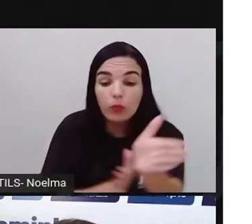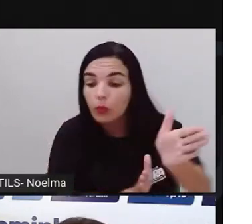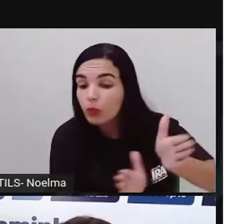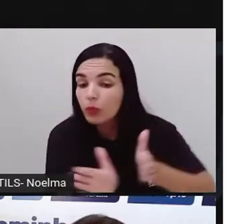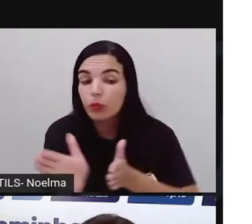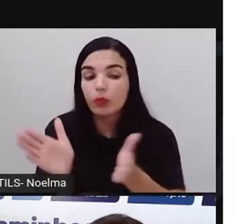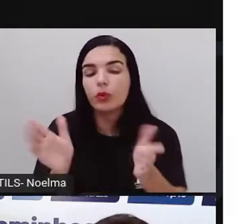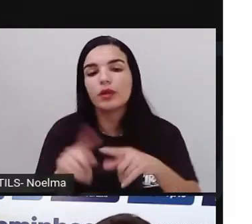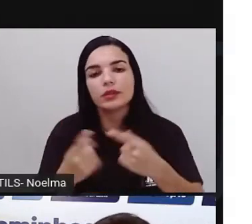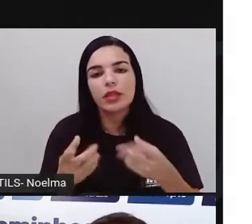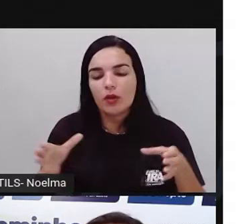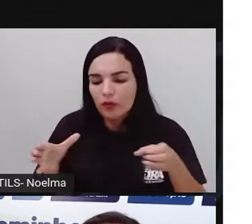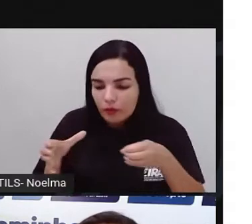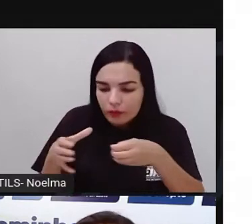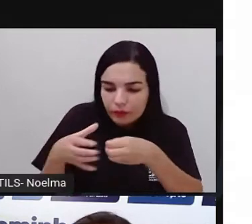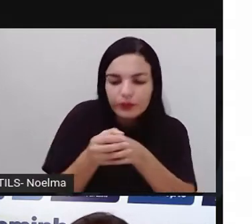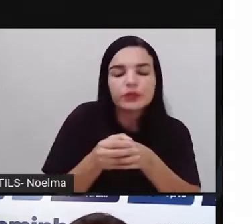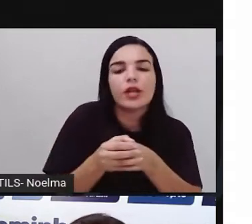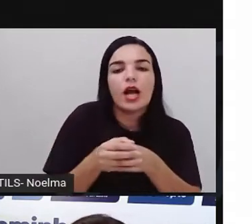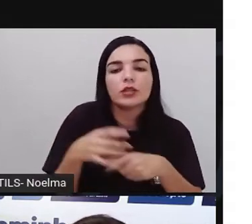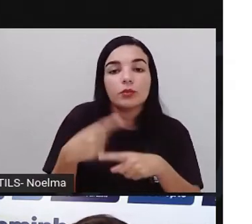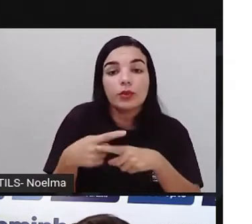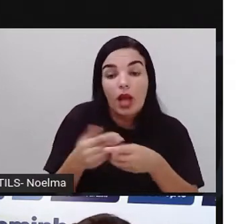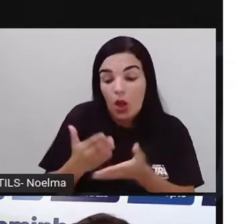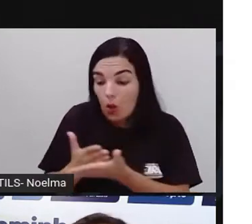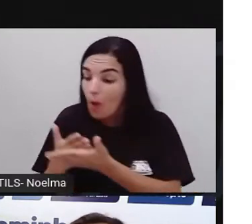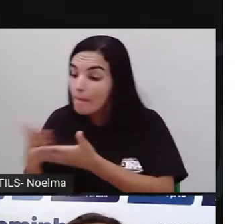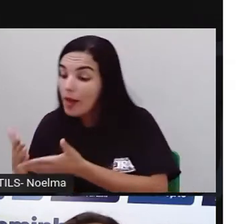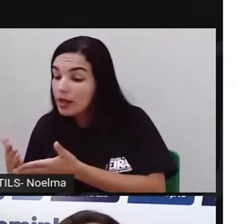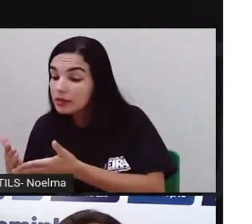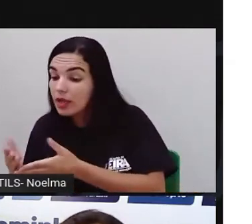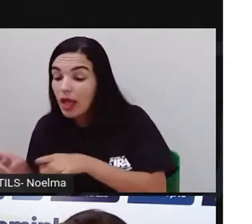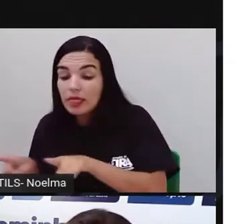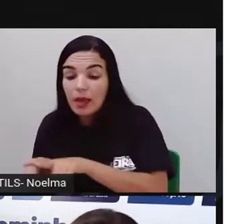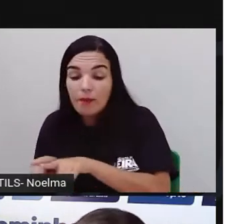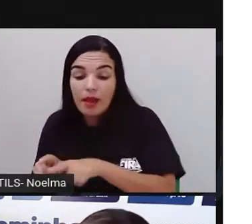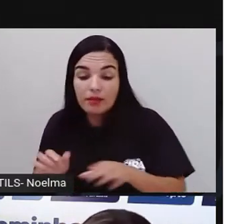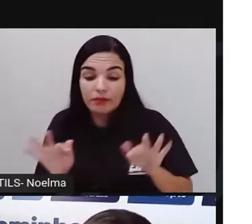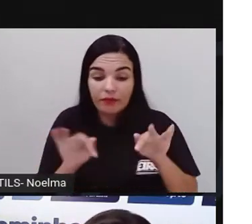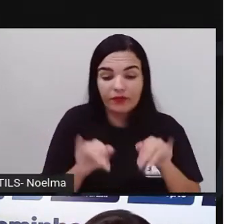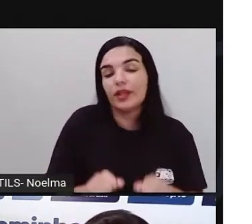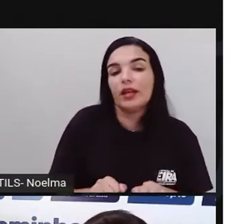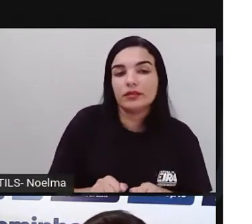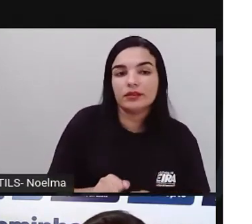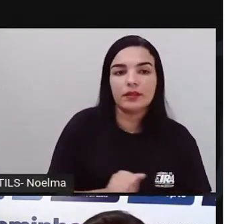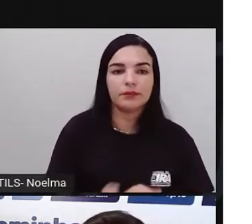circuito fechado, porque sempre se inicia, sempre se recomeça.